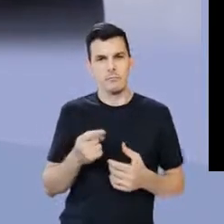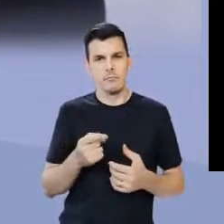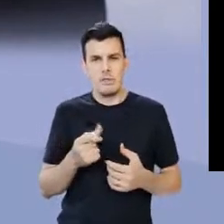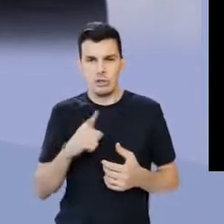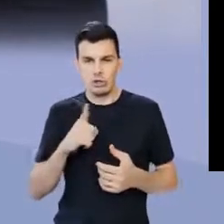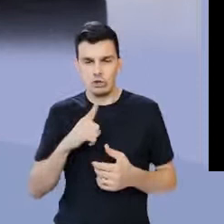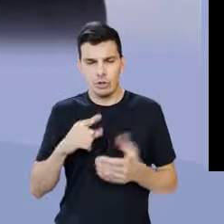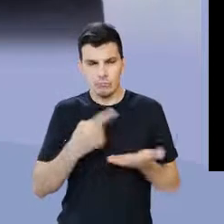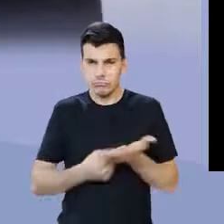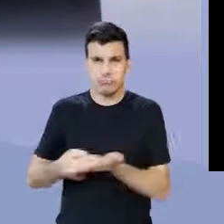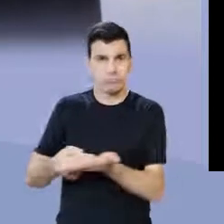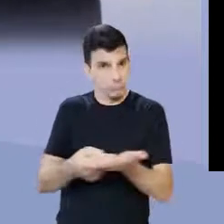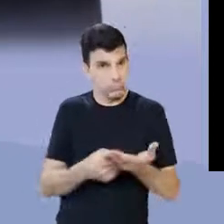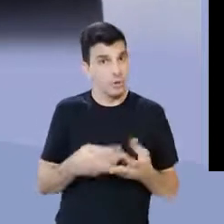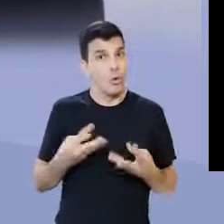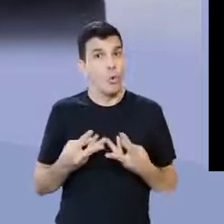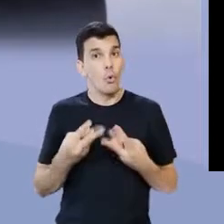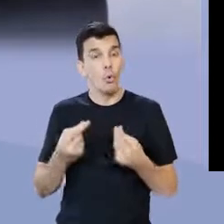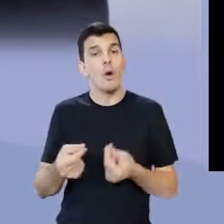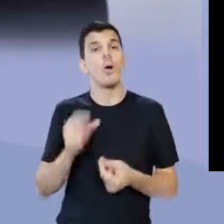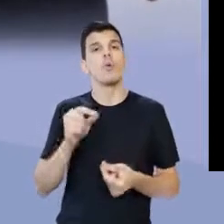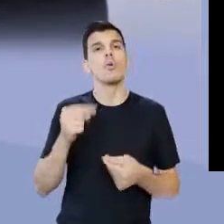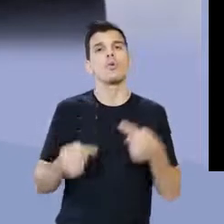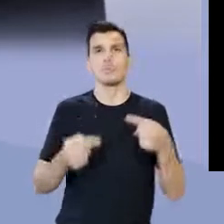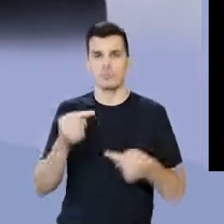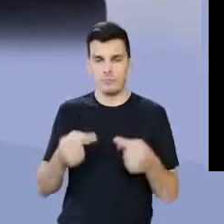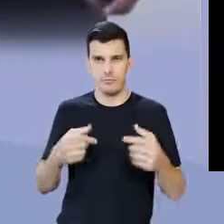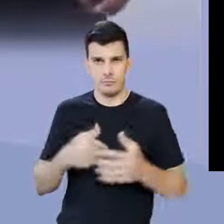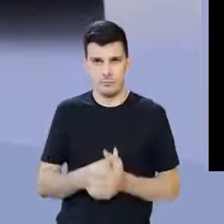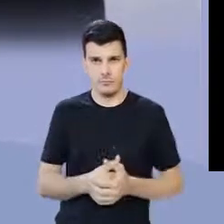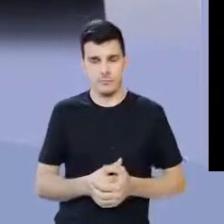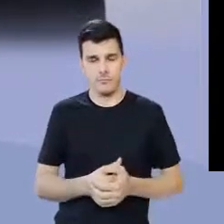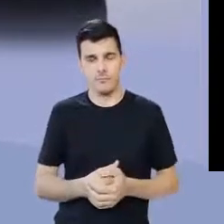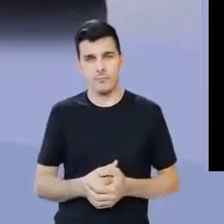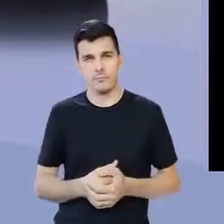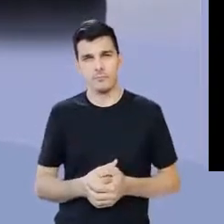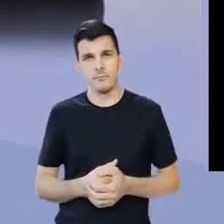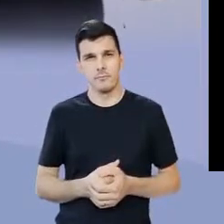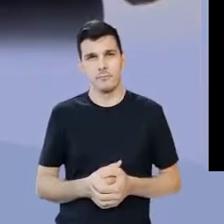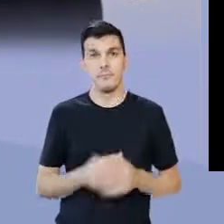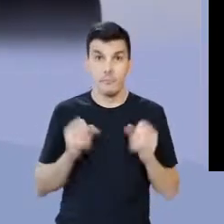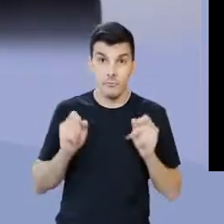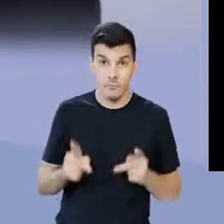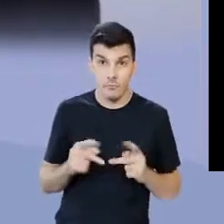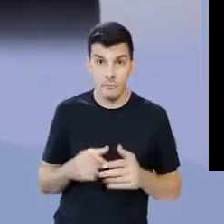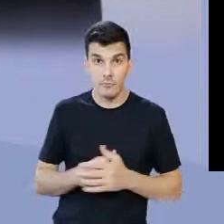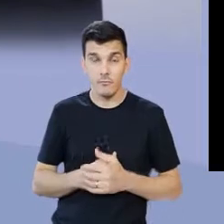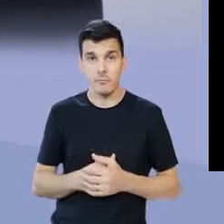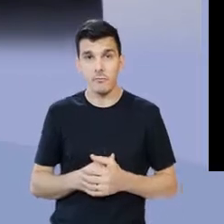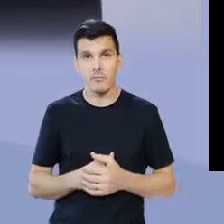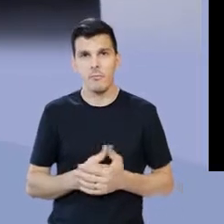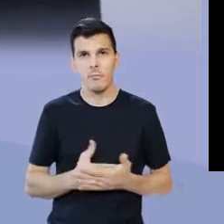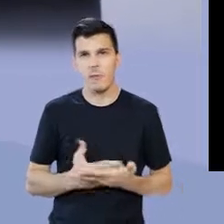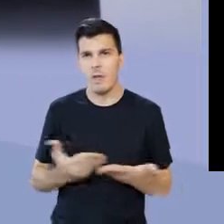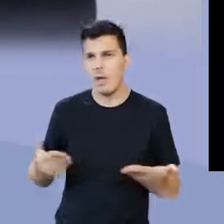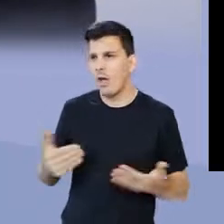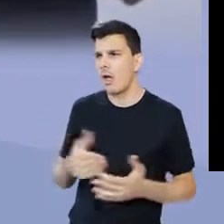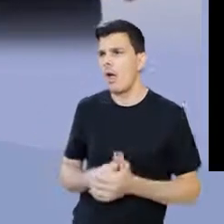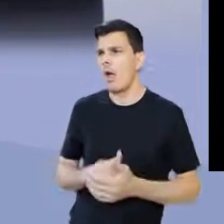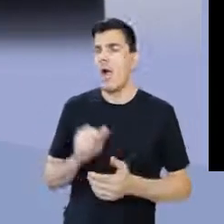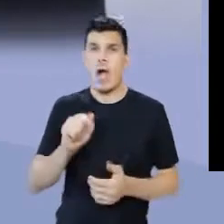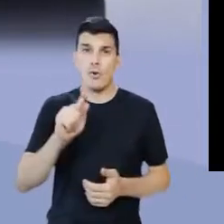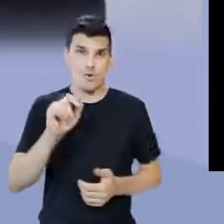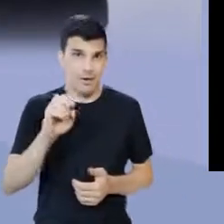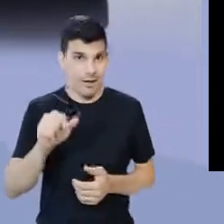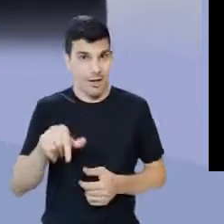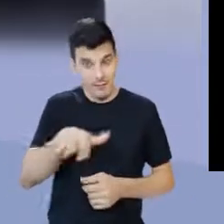essas convenções a qualidade de instituições públicas. Galera, porque tudo bem para a gente falar, ágora, tá? Era uma